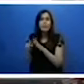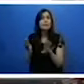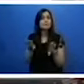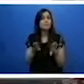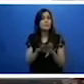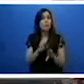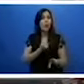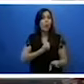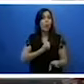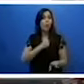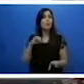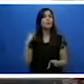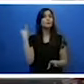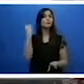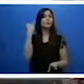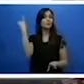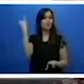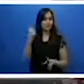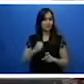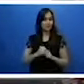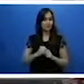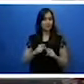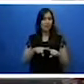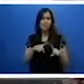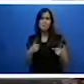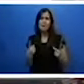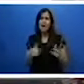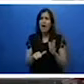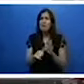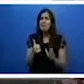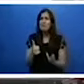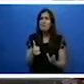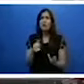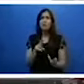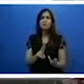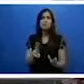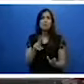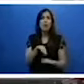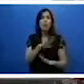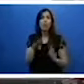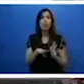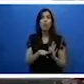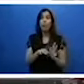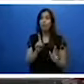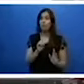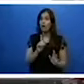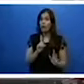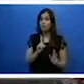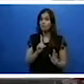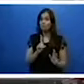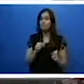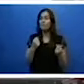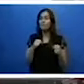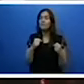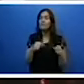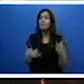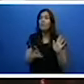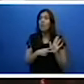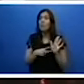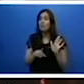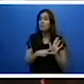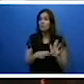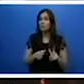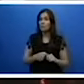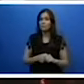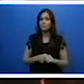podemos trabalhar. Mas às vezes nós não precisamos utilizar todos esses números, tá? Então, reparem bem que tem